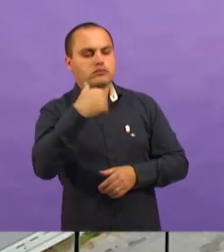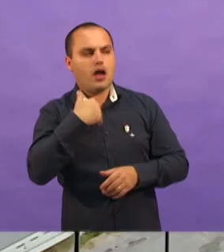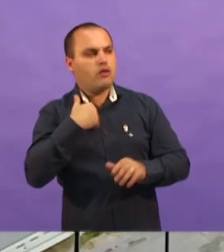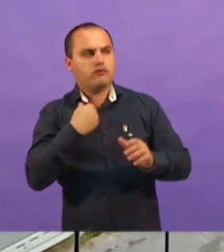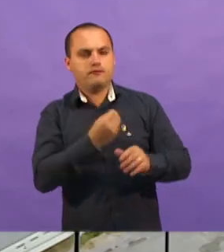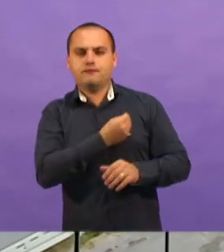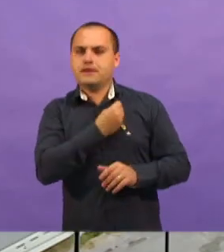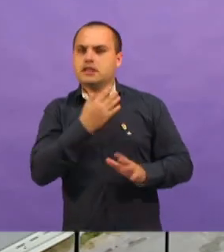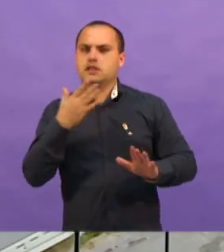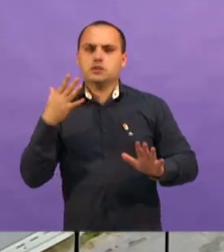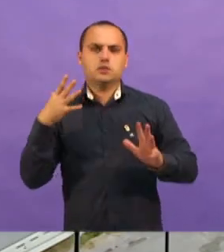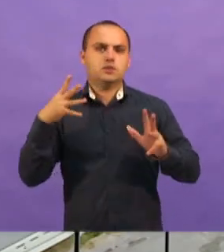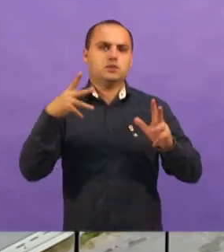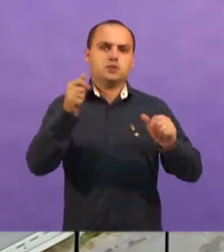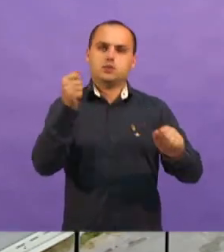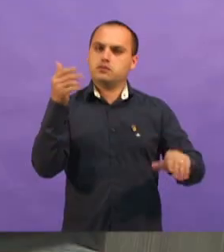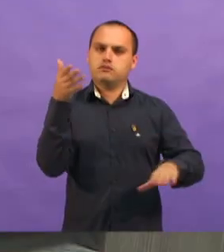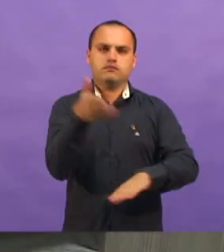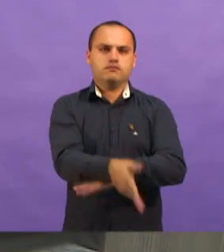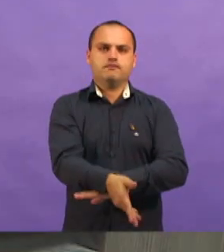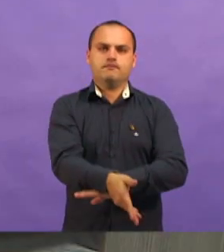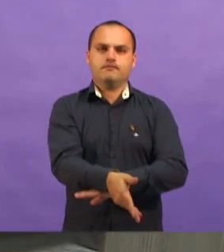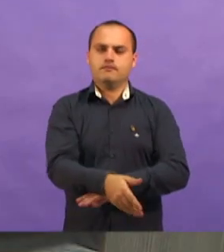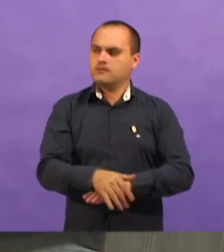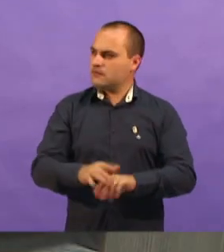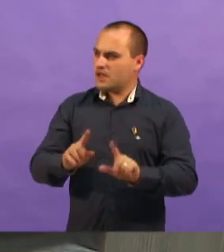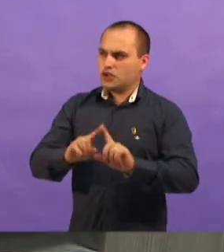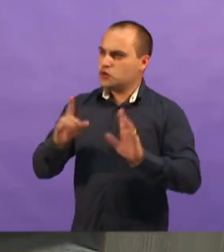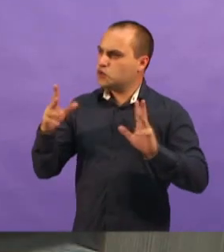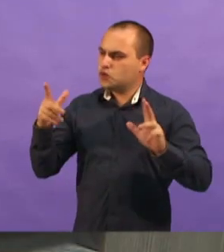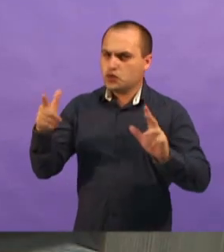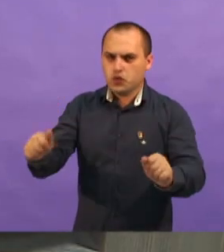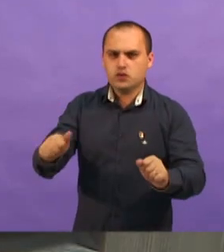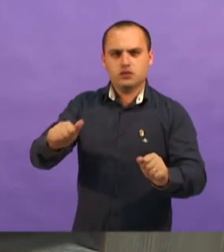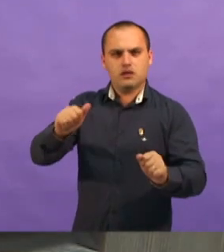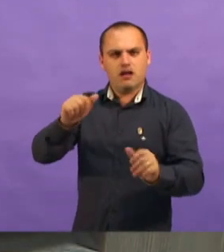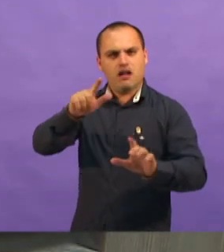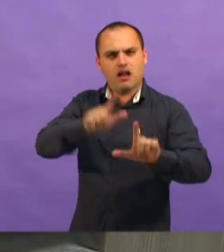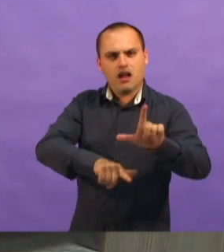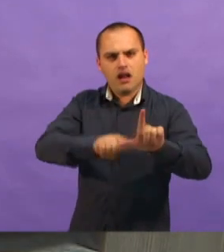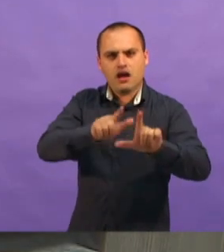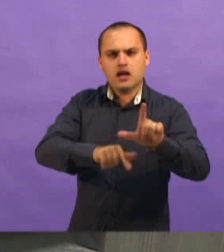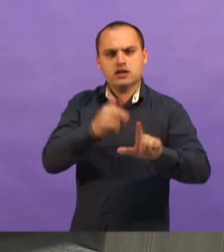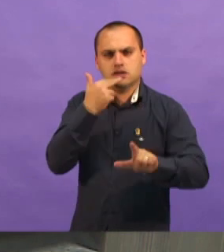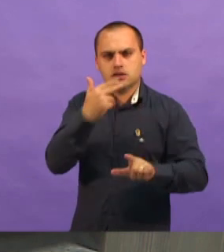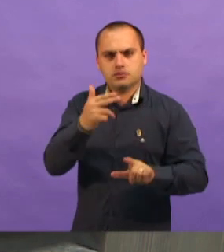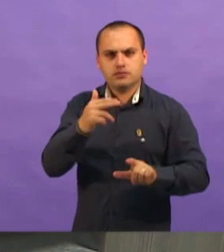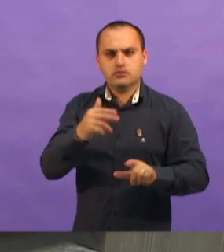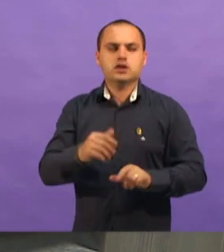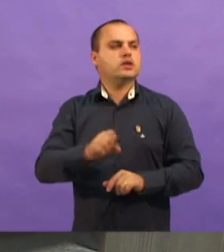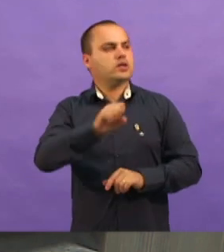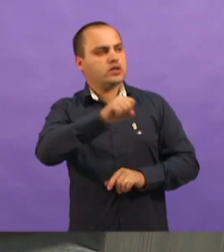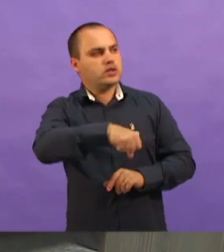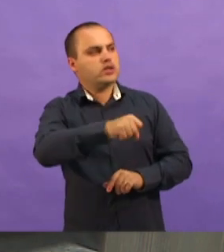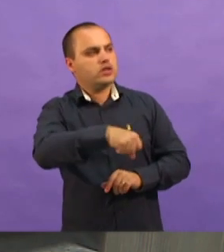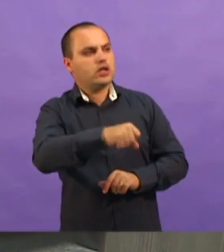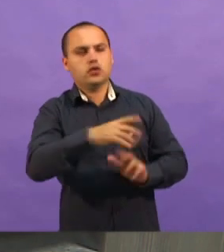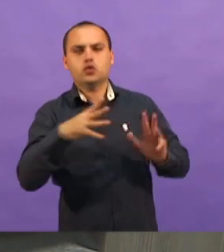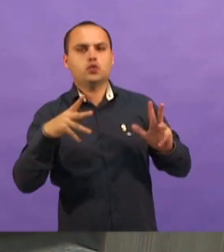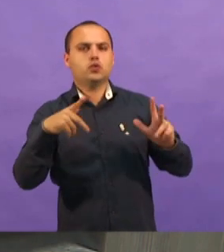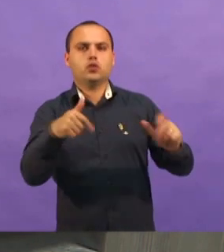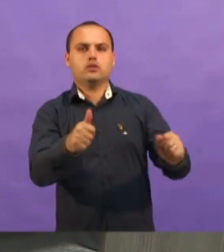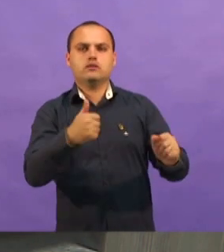uma veia minha. A diagramação, tudo, a escolha da fonte. Recebo o material, né? E à medida que eu vou recebendo